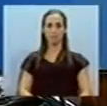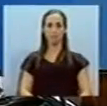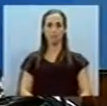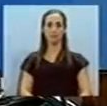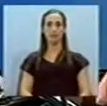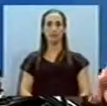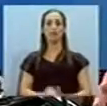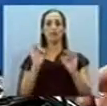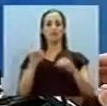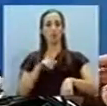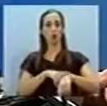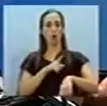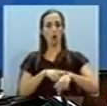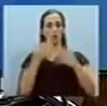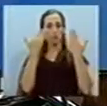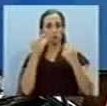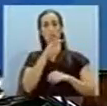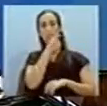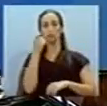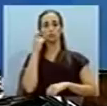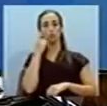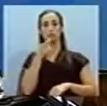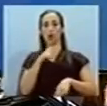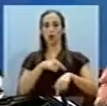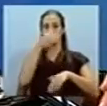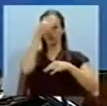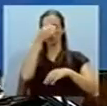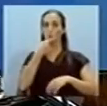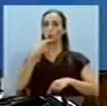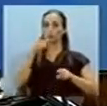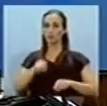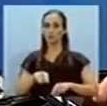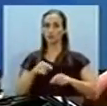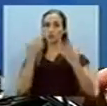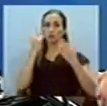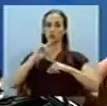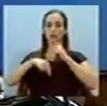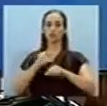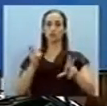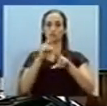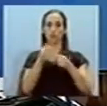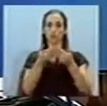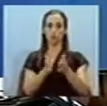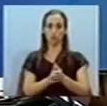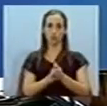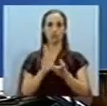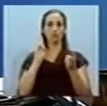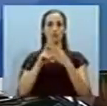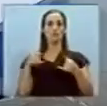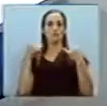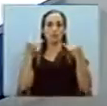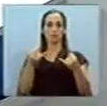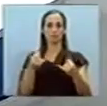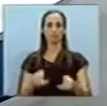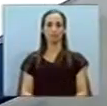agora esta hora informativa com a promessa de que voltamos à hora certa com a atualização de todas as notícias. Volte connosco. Até já.